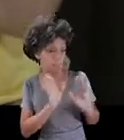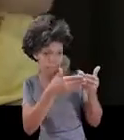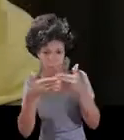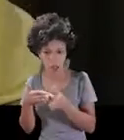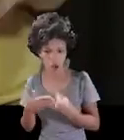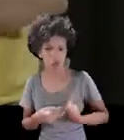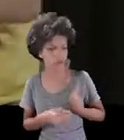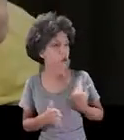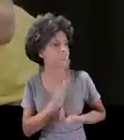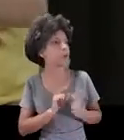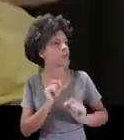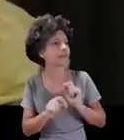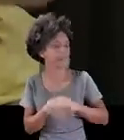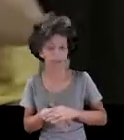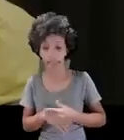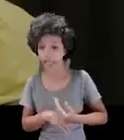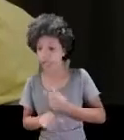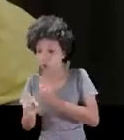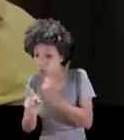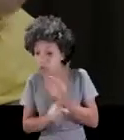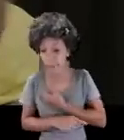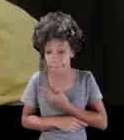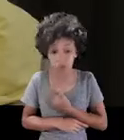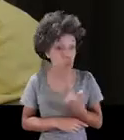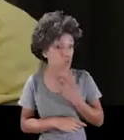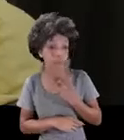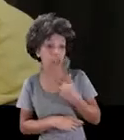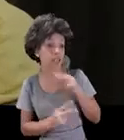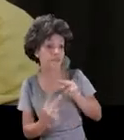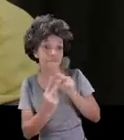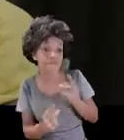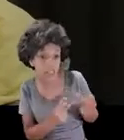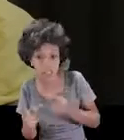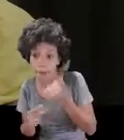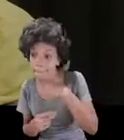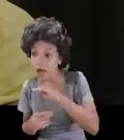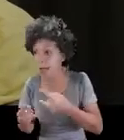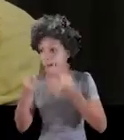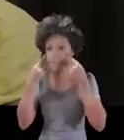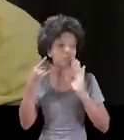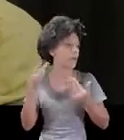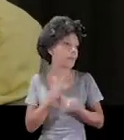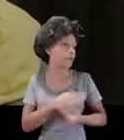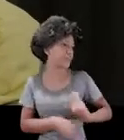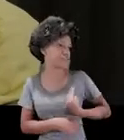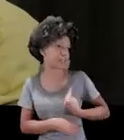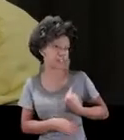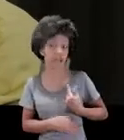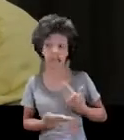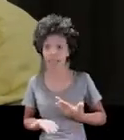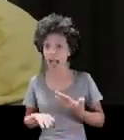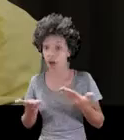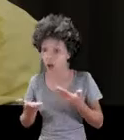você perde porque a vida que a vida é me encontrar com amigo me encontrar com a minha família não posso ver minha mãe a massa você já perdeu a vida se estão se